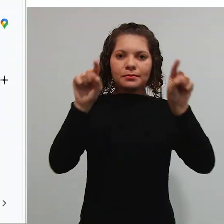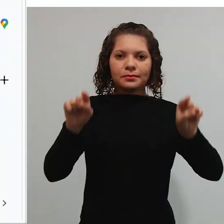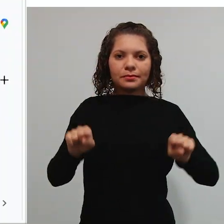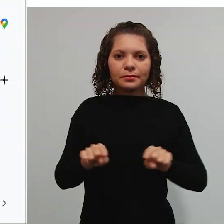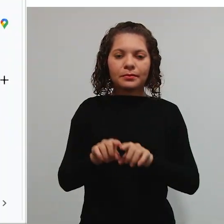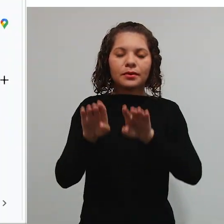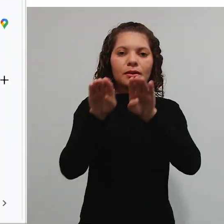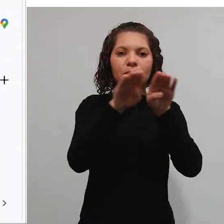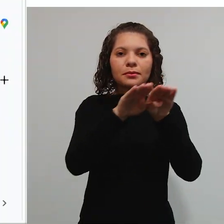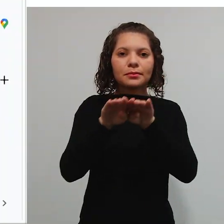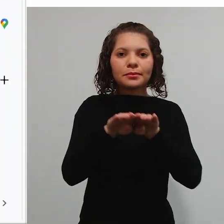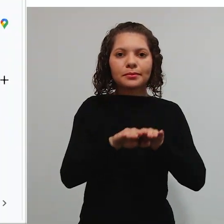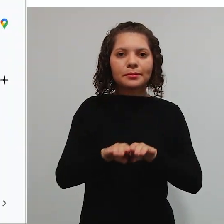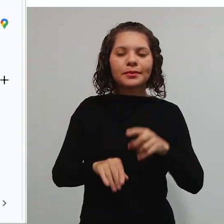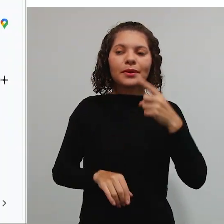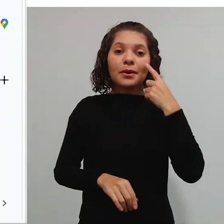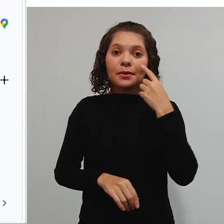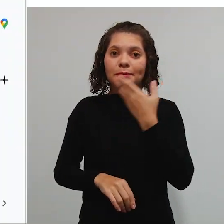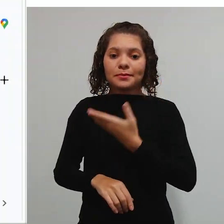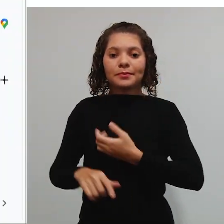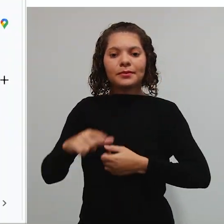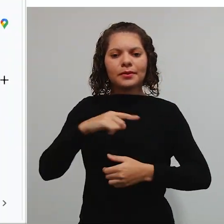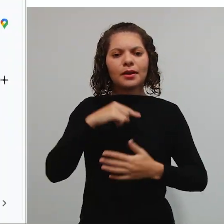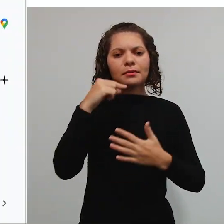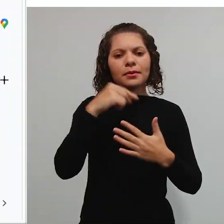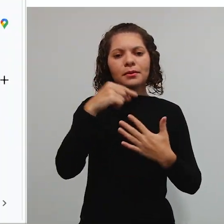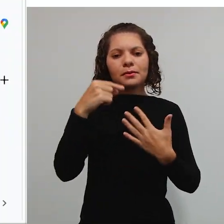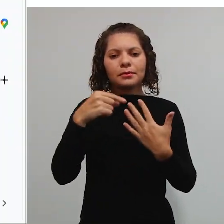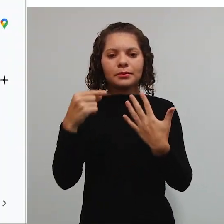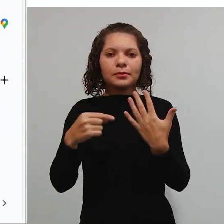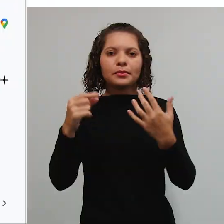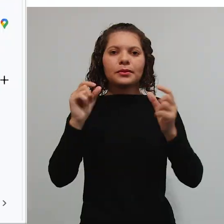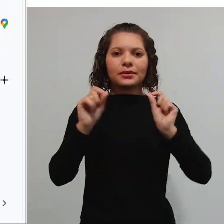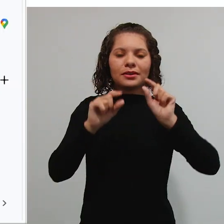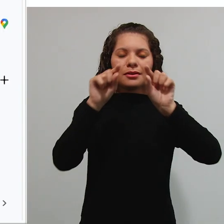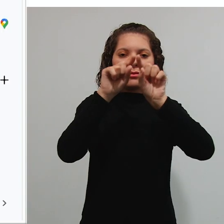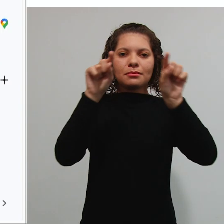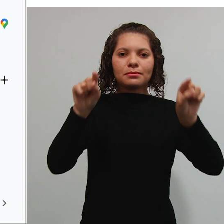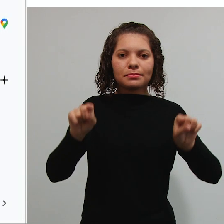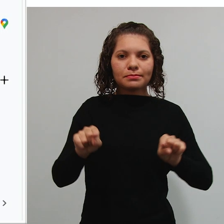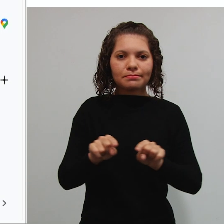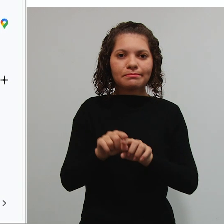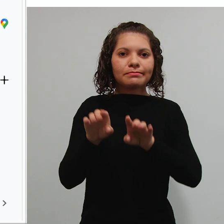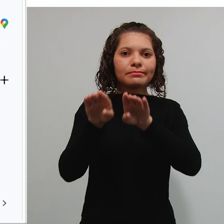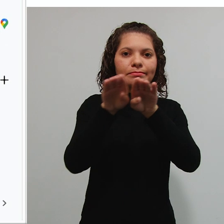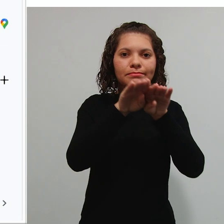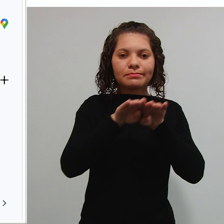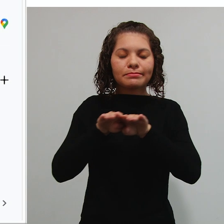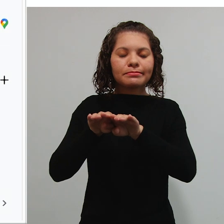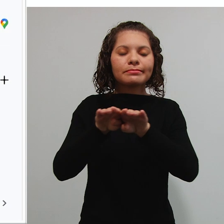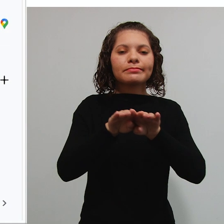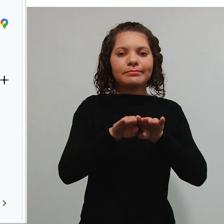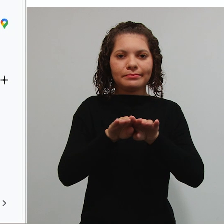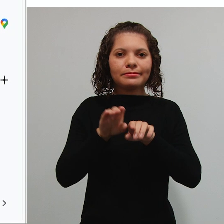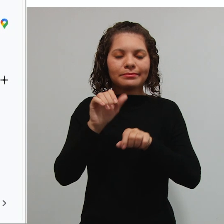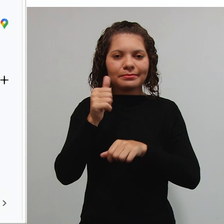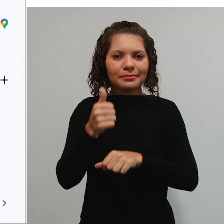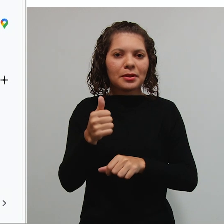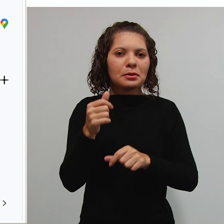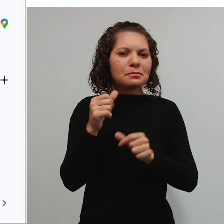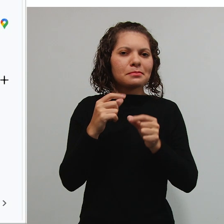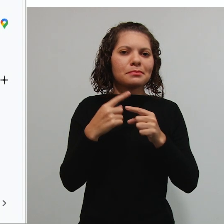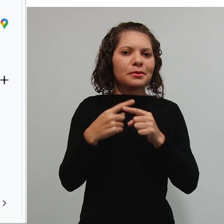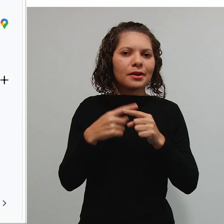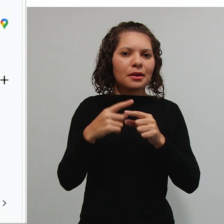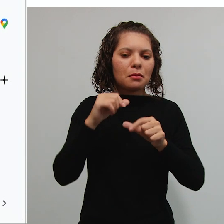formatação. Então, aqui eu tenho esses elementos que a gente já sabe que é de formatação, tá bom? Para configurar a página,